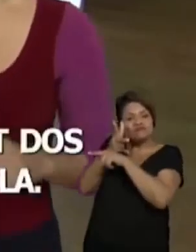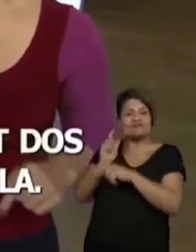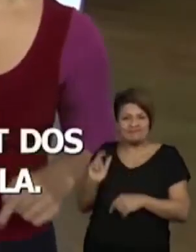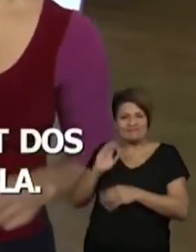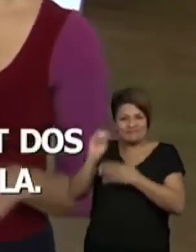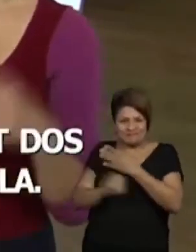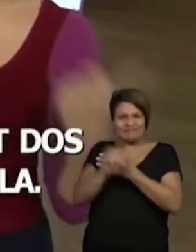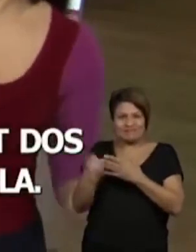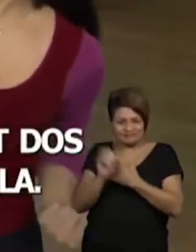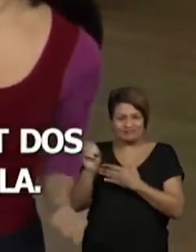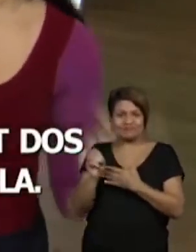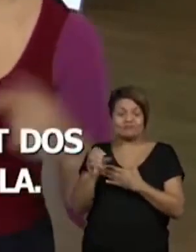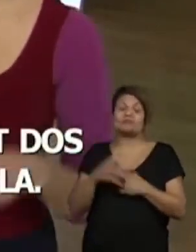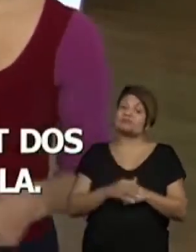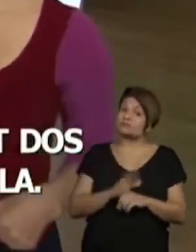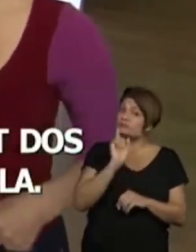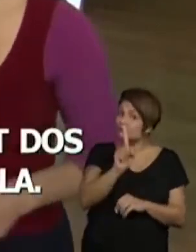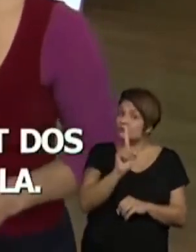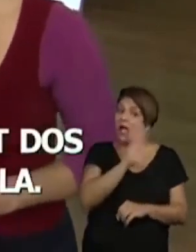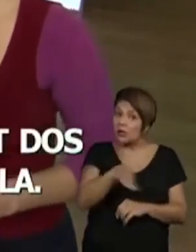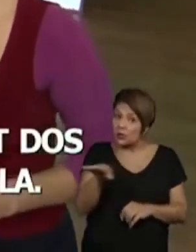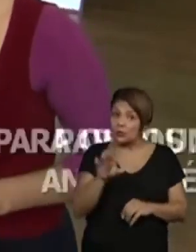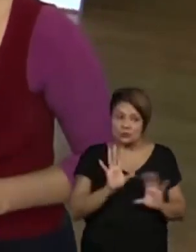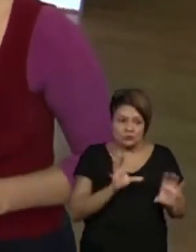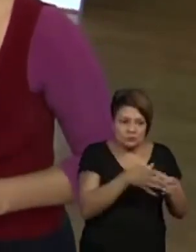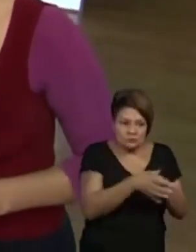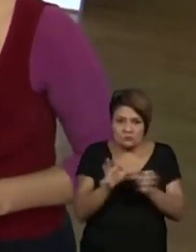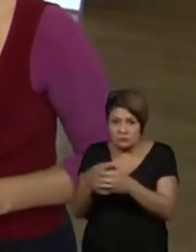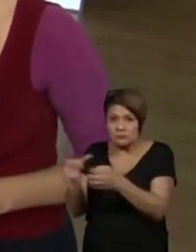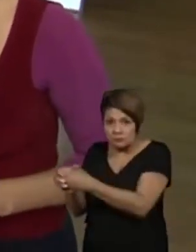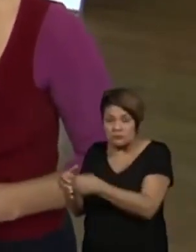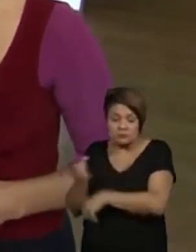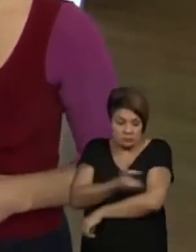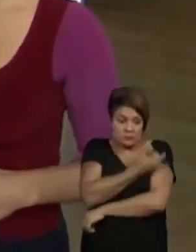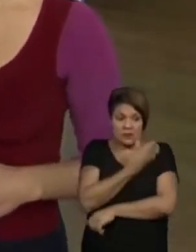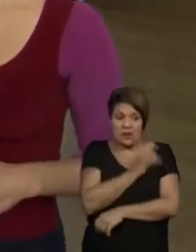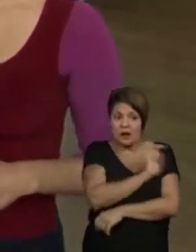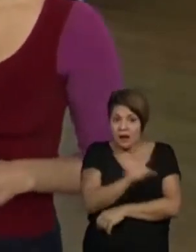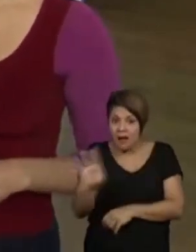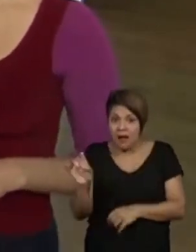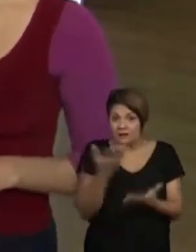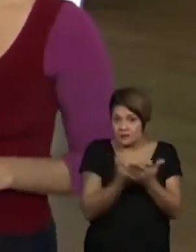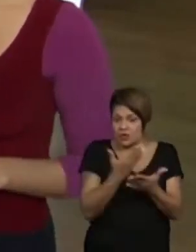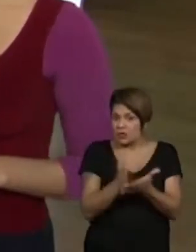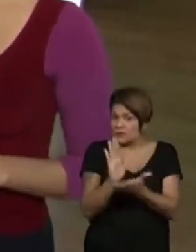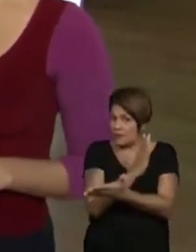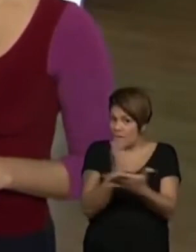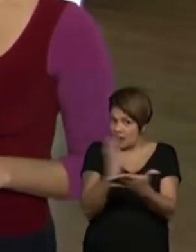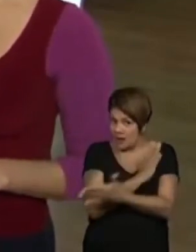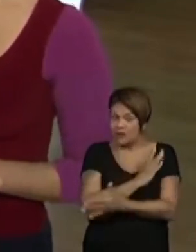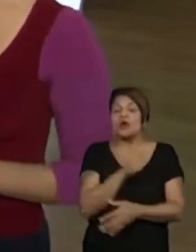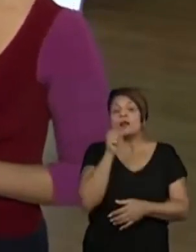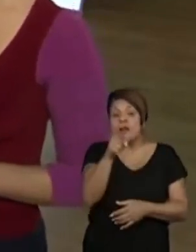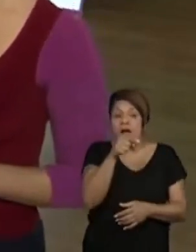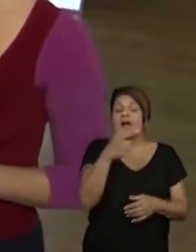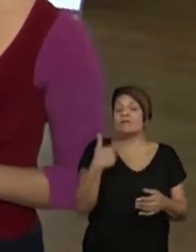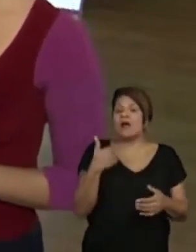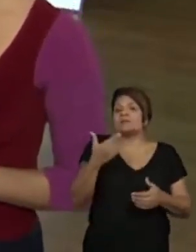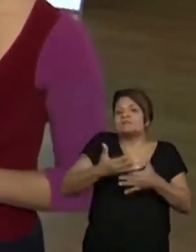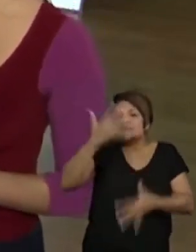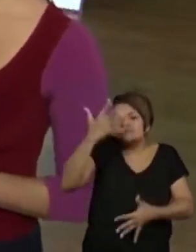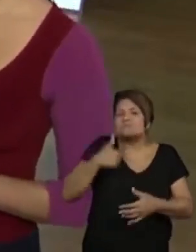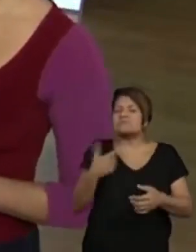só valem os chats dos anos e das séries de cada escola, tá? E é por lá que eles vão bater aquele papo com vocês e com